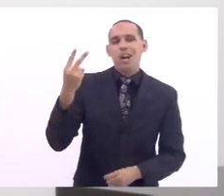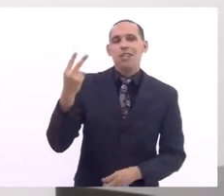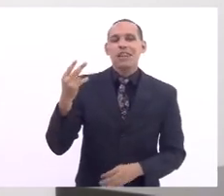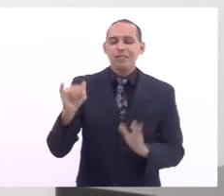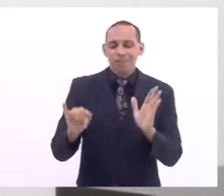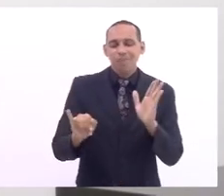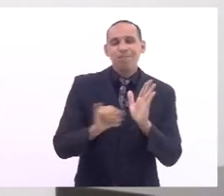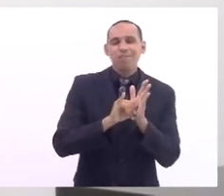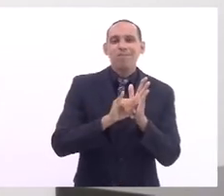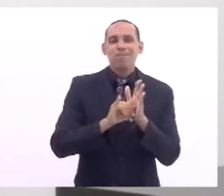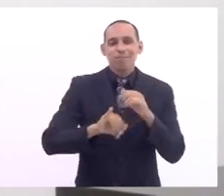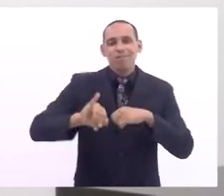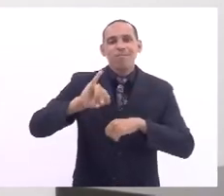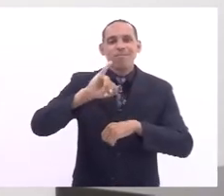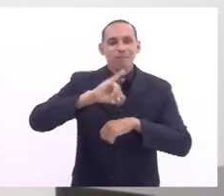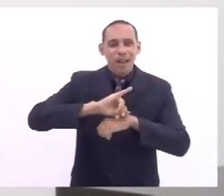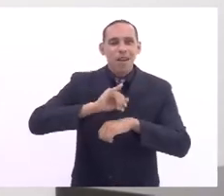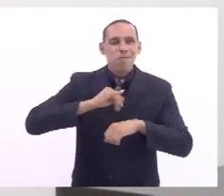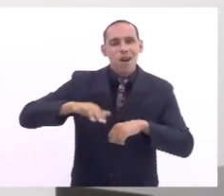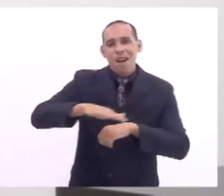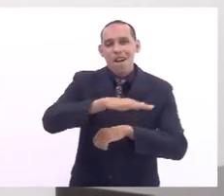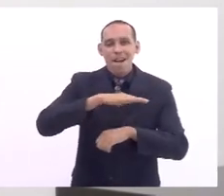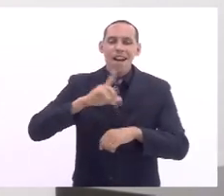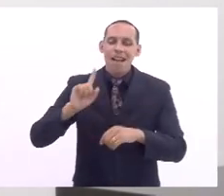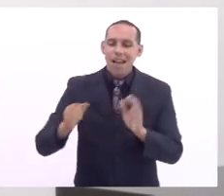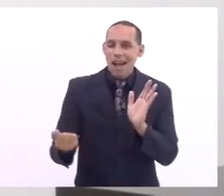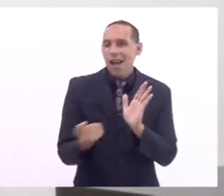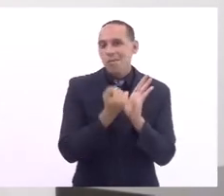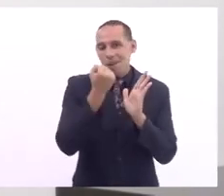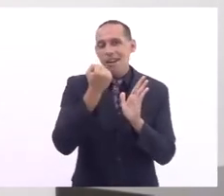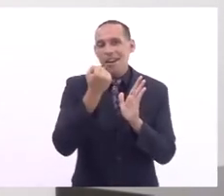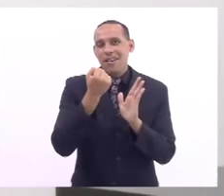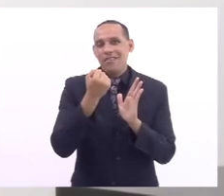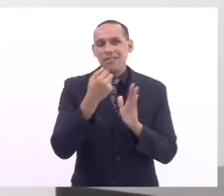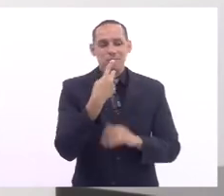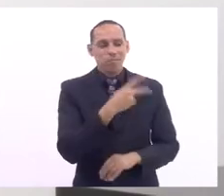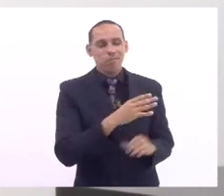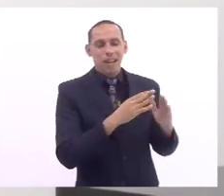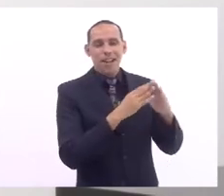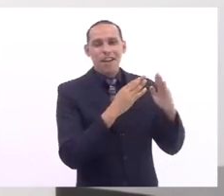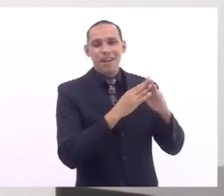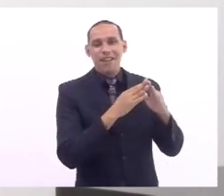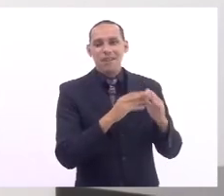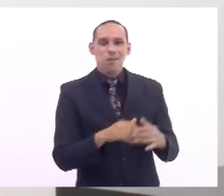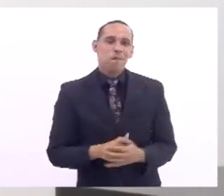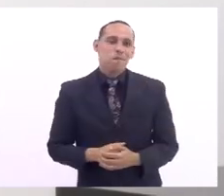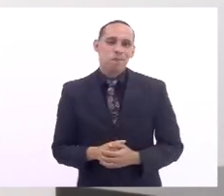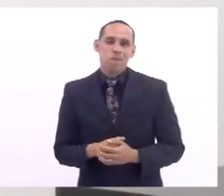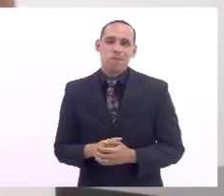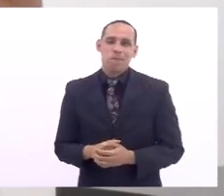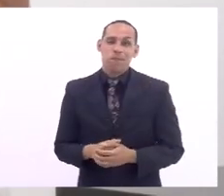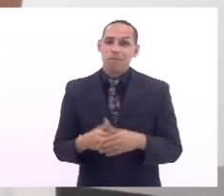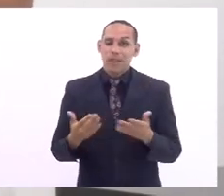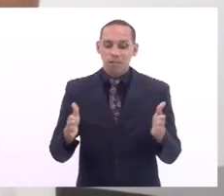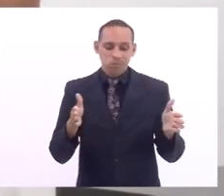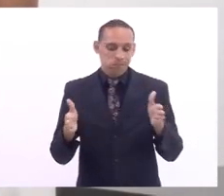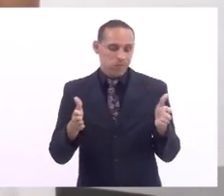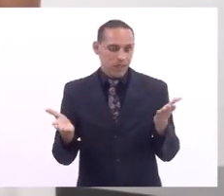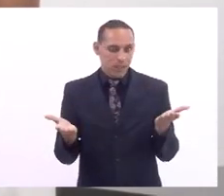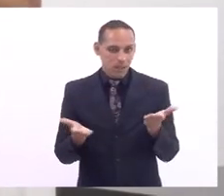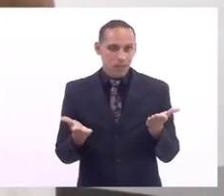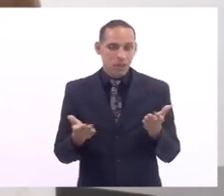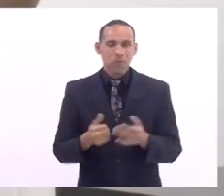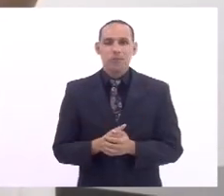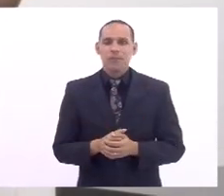acho que é uma marca muito forte do de toda a construção da casa Fluminense nesse período mais recente